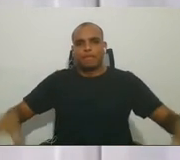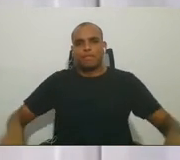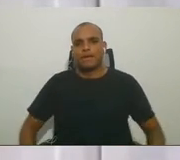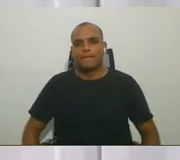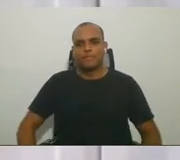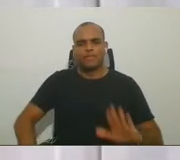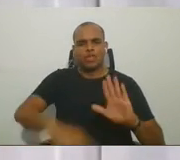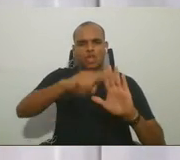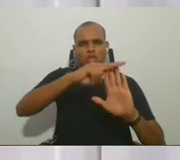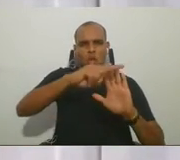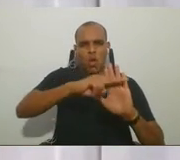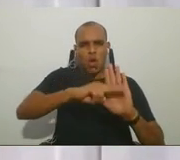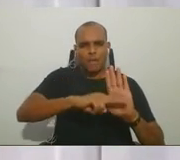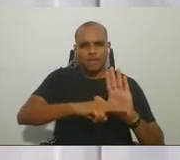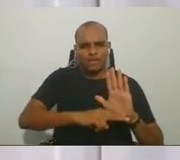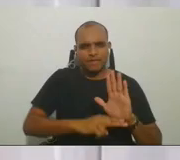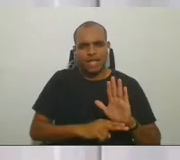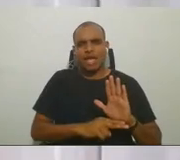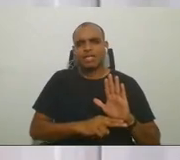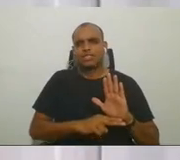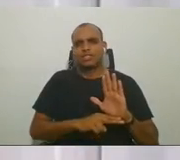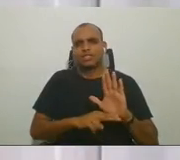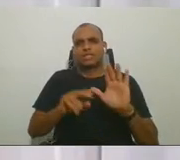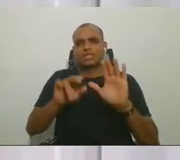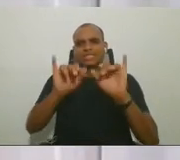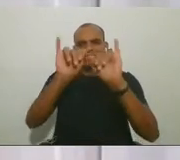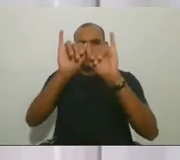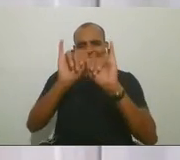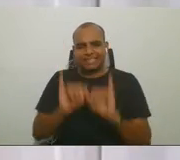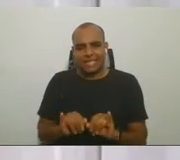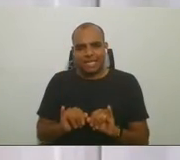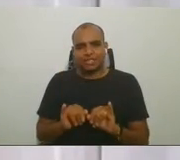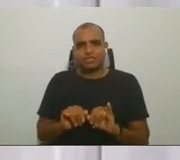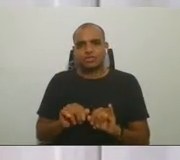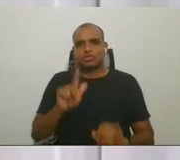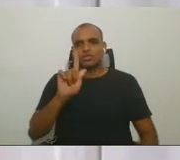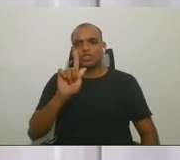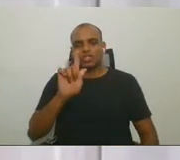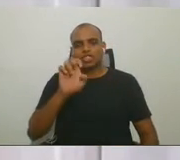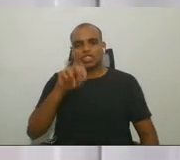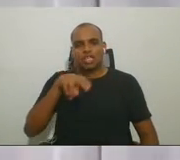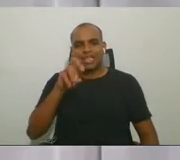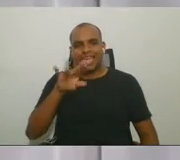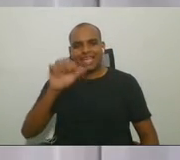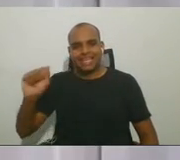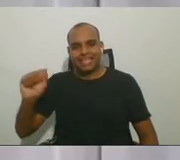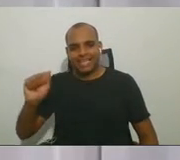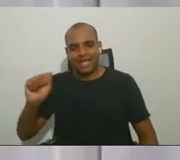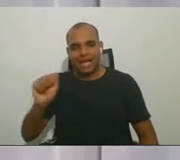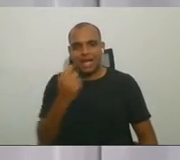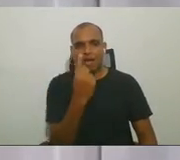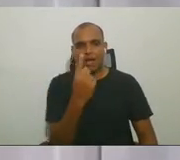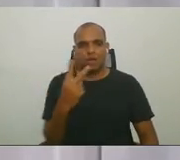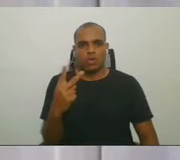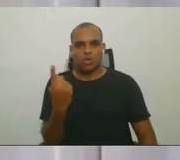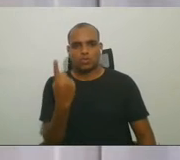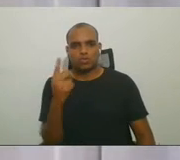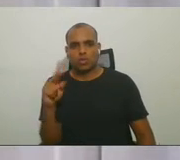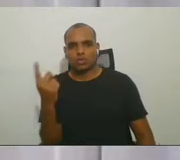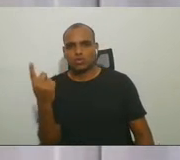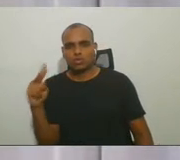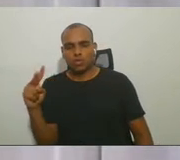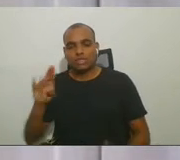normatividade sexogenérica binária que exclui o reconhecimento